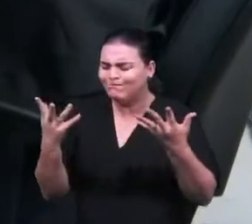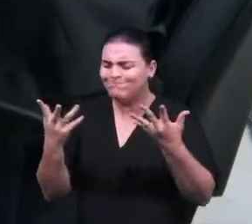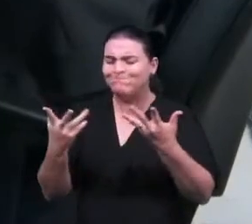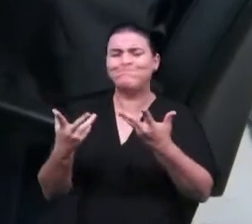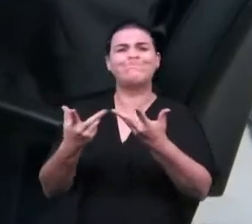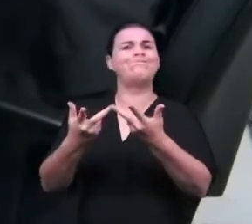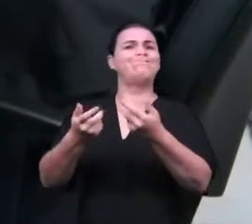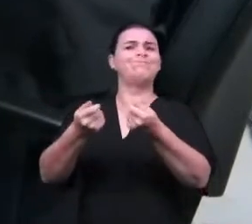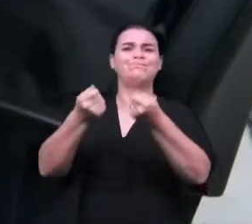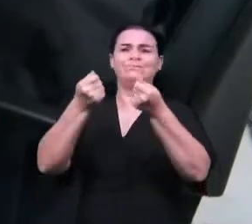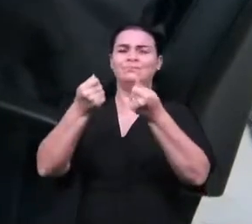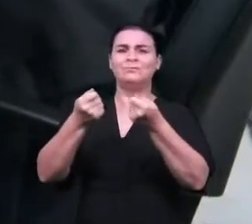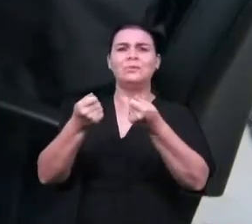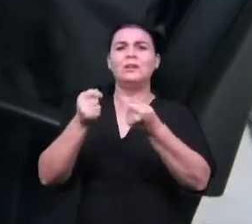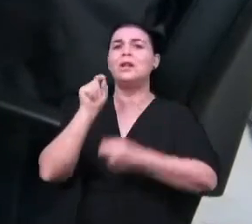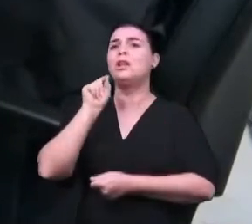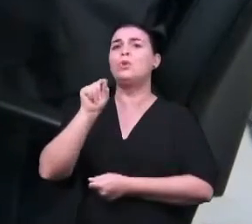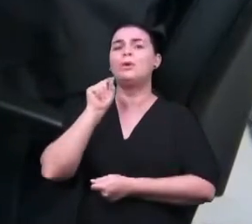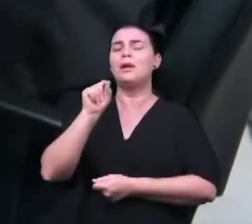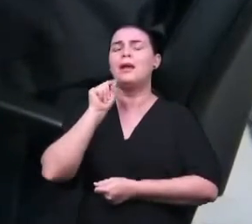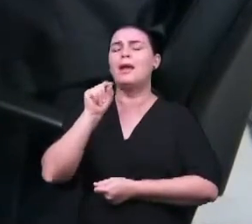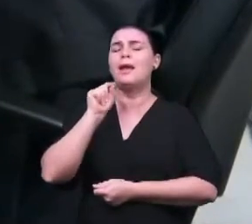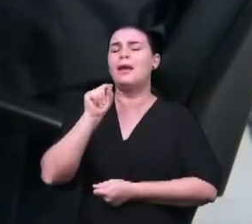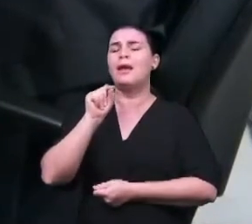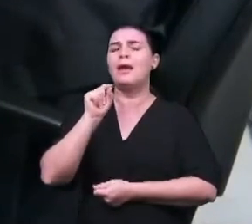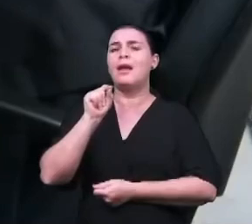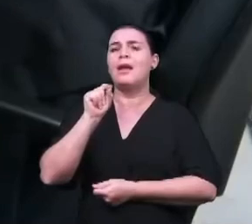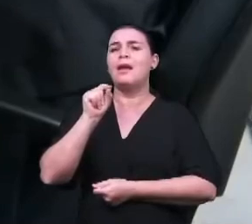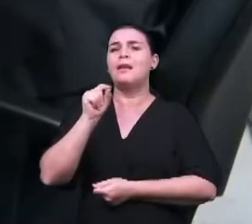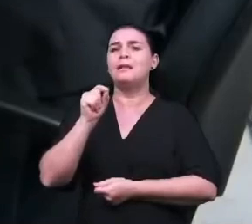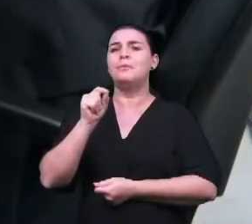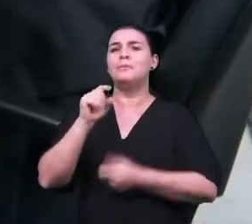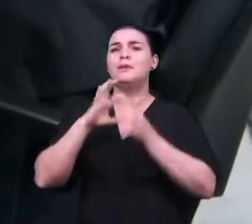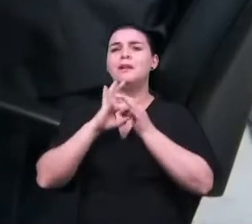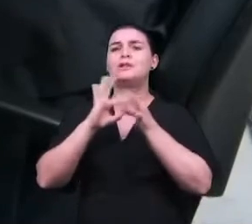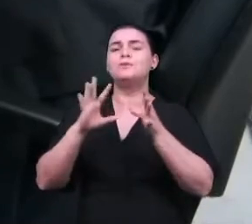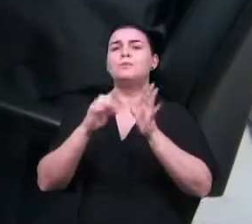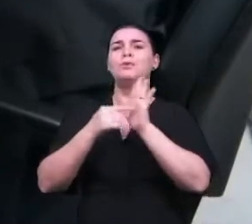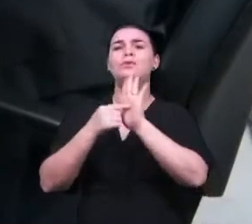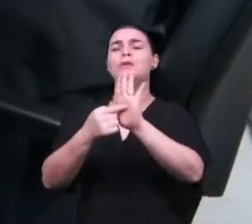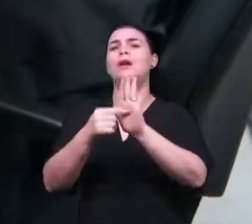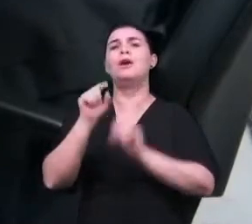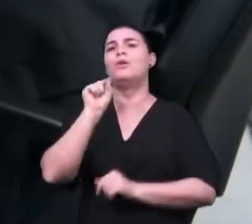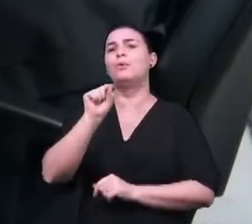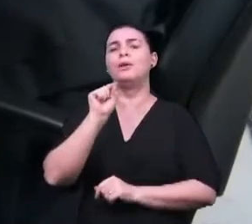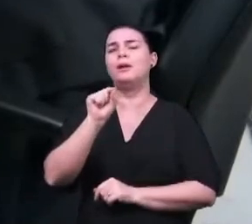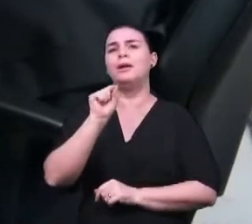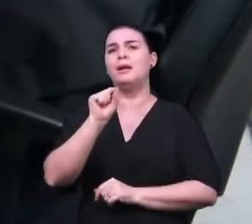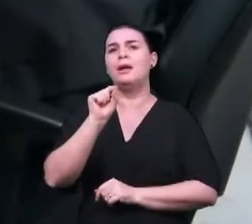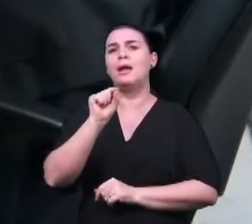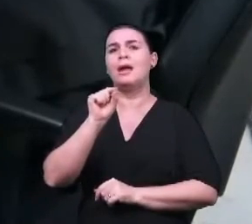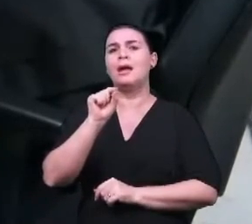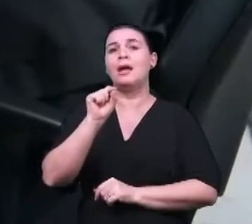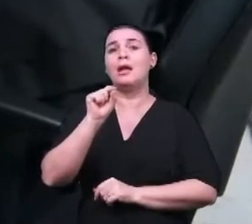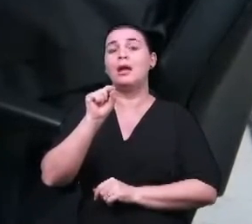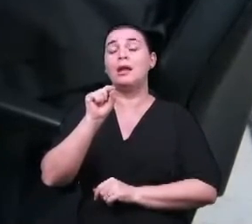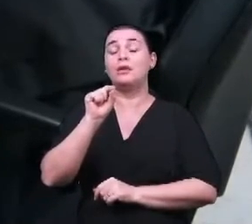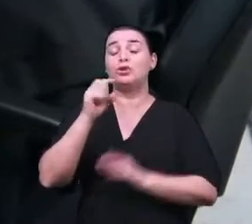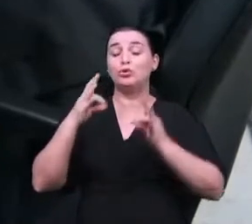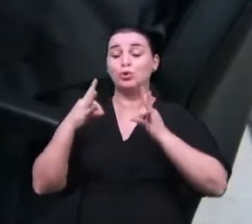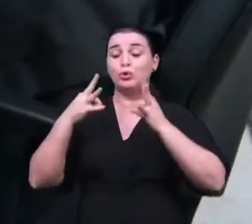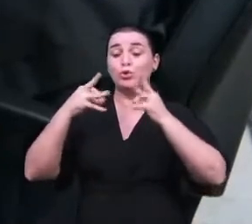que permite, portanto, dizer que aqueles que estão dentro do